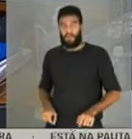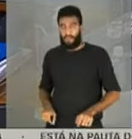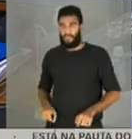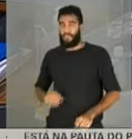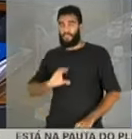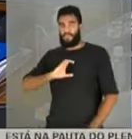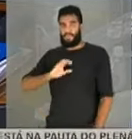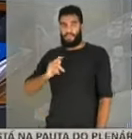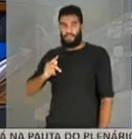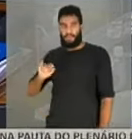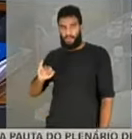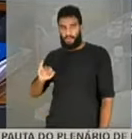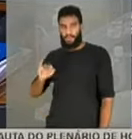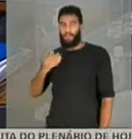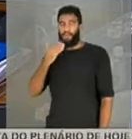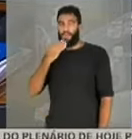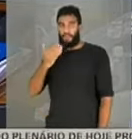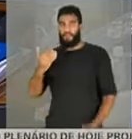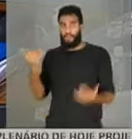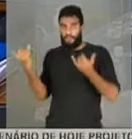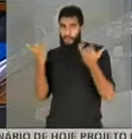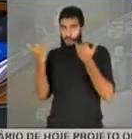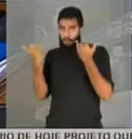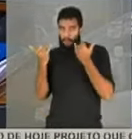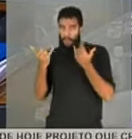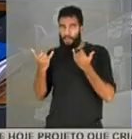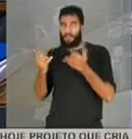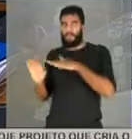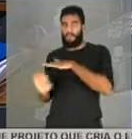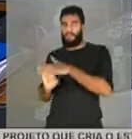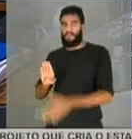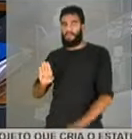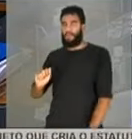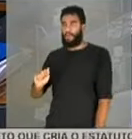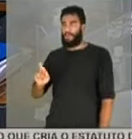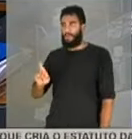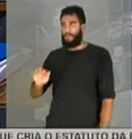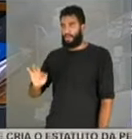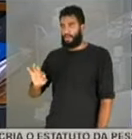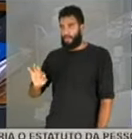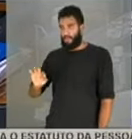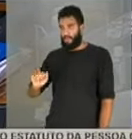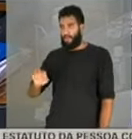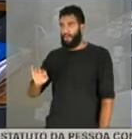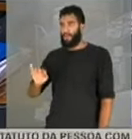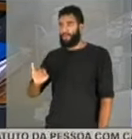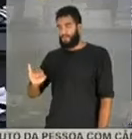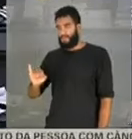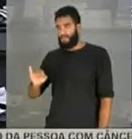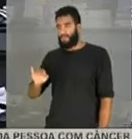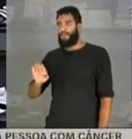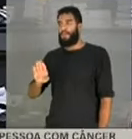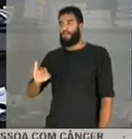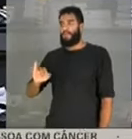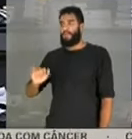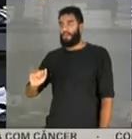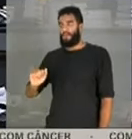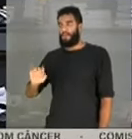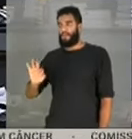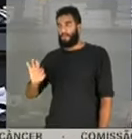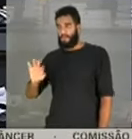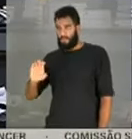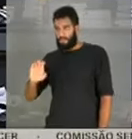CPI solicitou as informações da Bharat Biotech, senador Humberto Costa, sobre o contrato. O que é que a